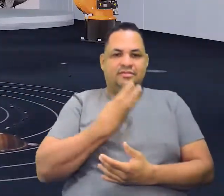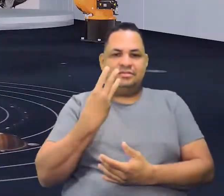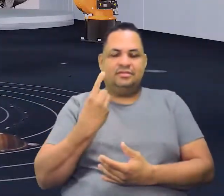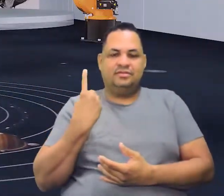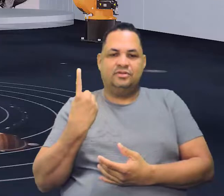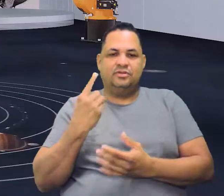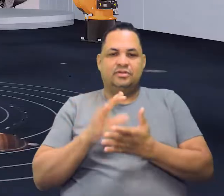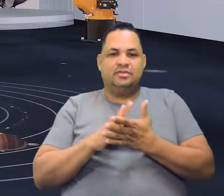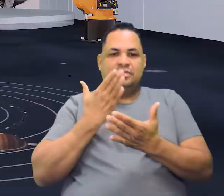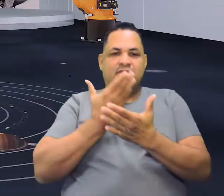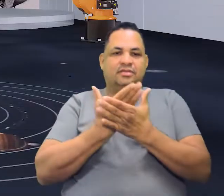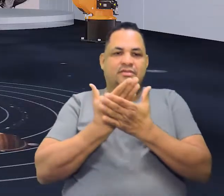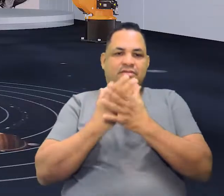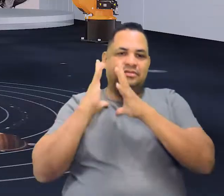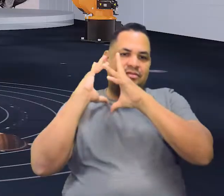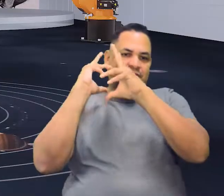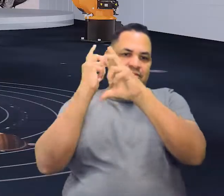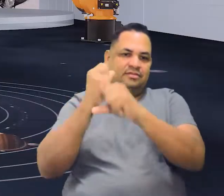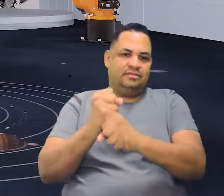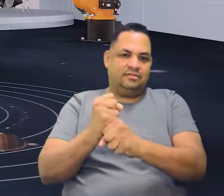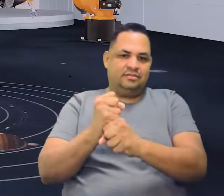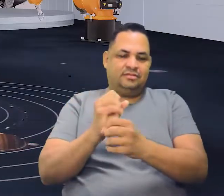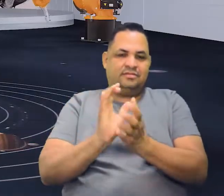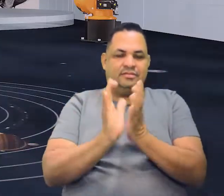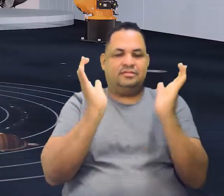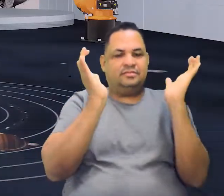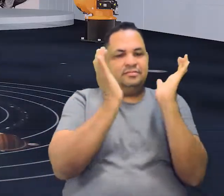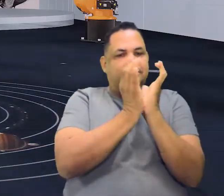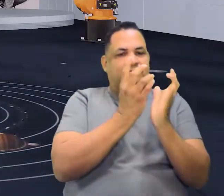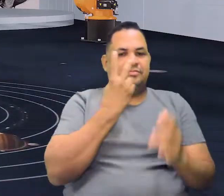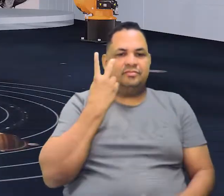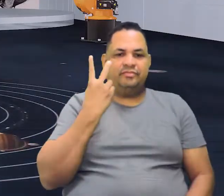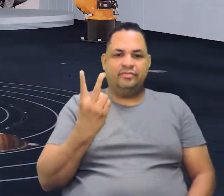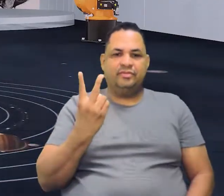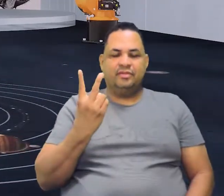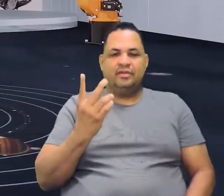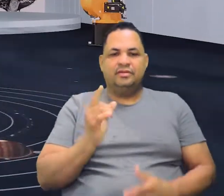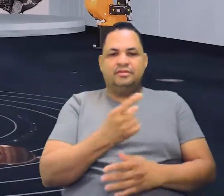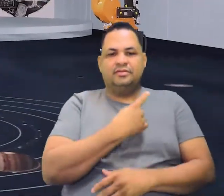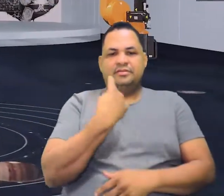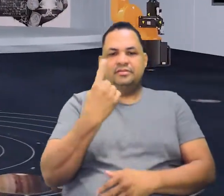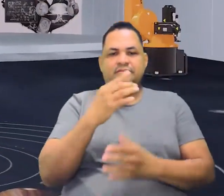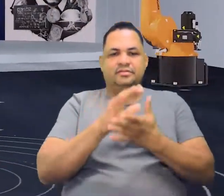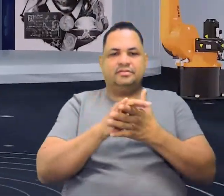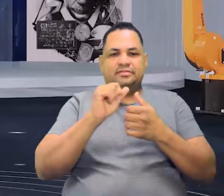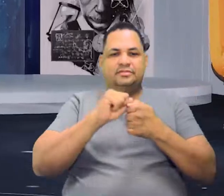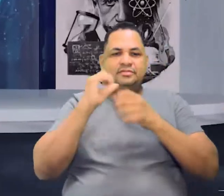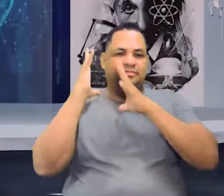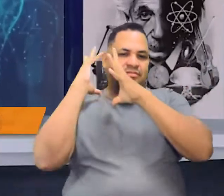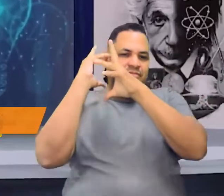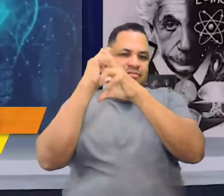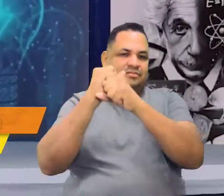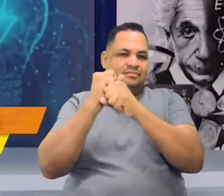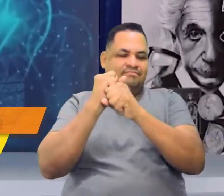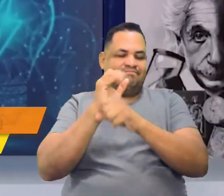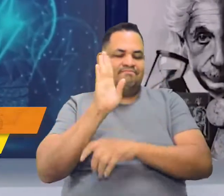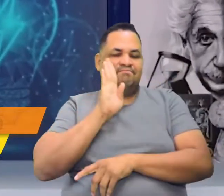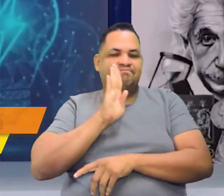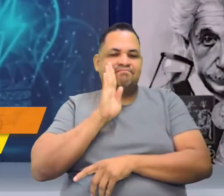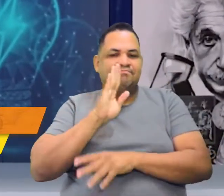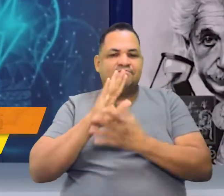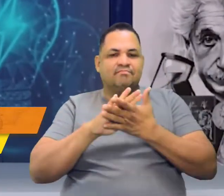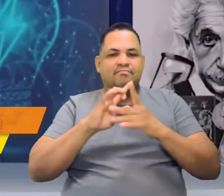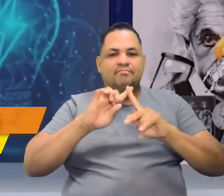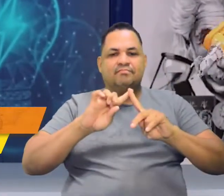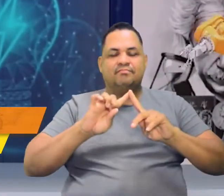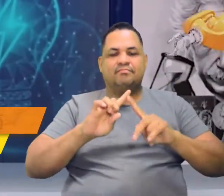31, que é a nossa aula de revisão da unidade 2, onde nós vamos fazer aquela revisão, bacana, para que